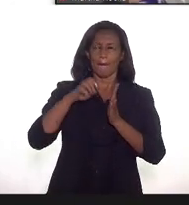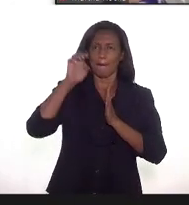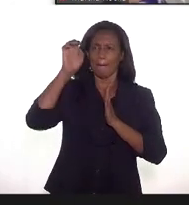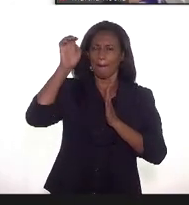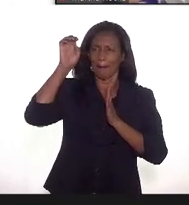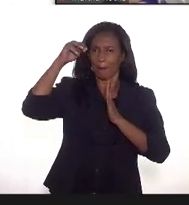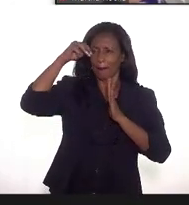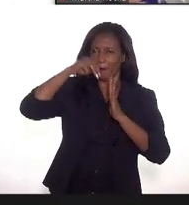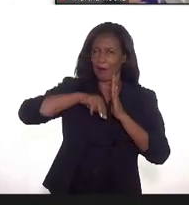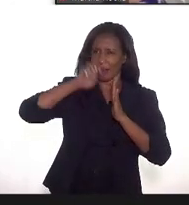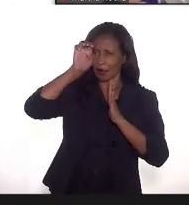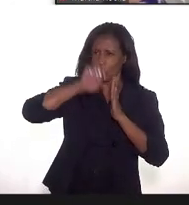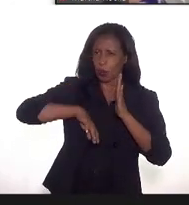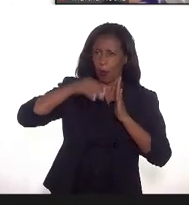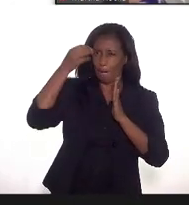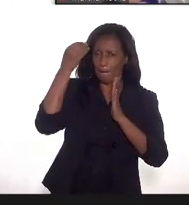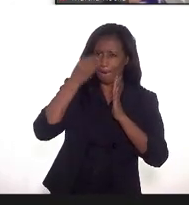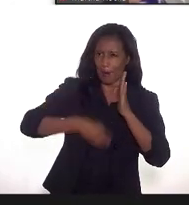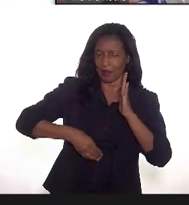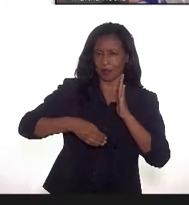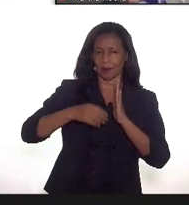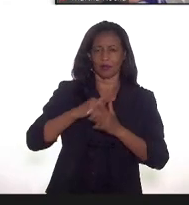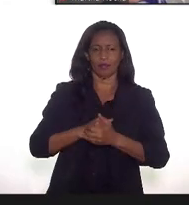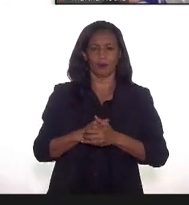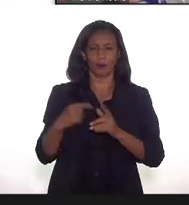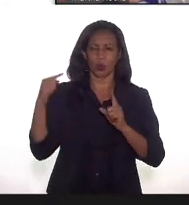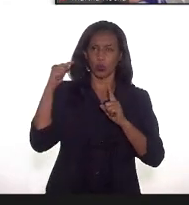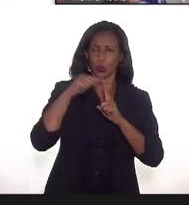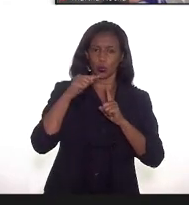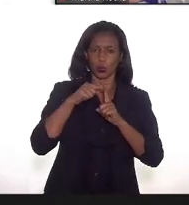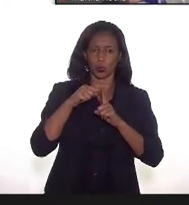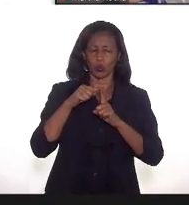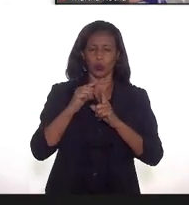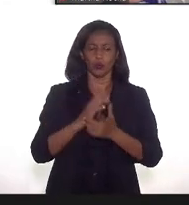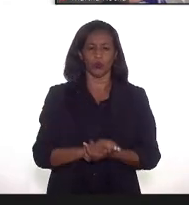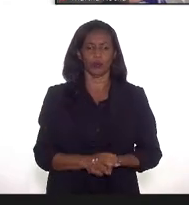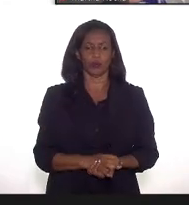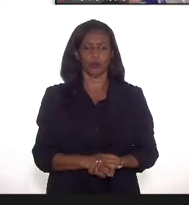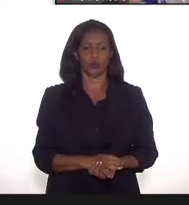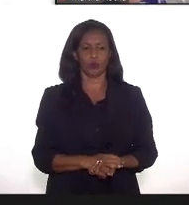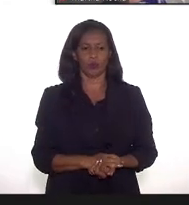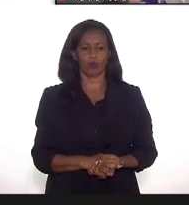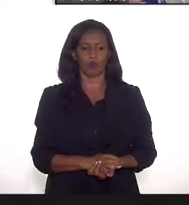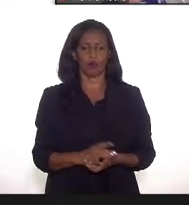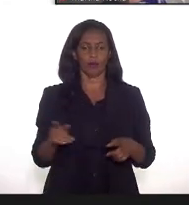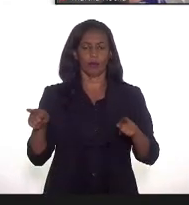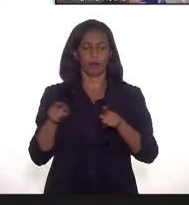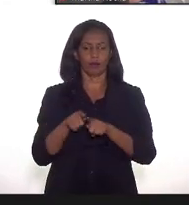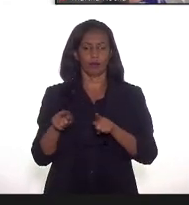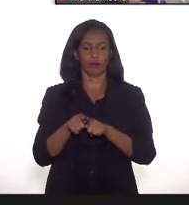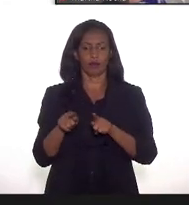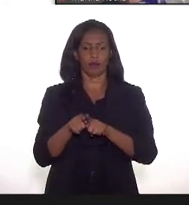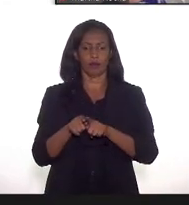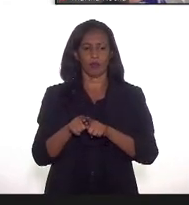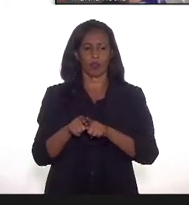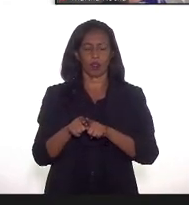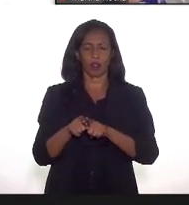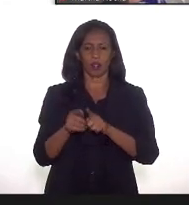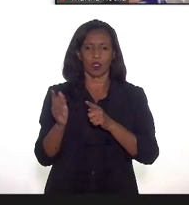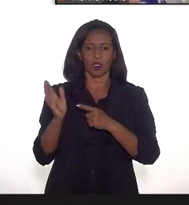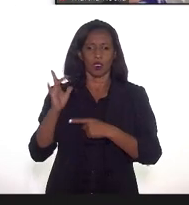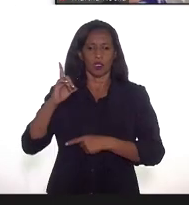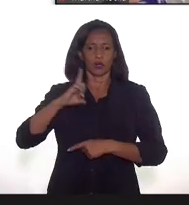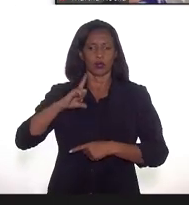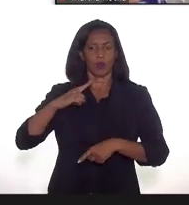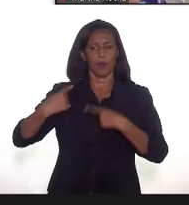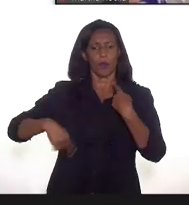prioridades, a orientação para a lei orçamentária anual, além de estabelecer as